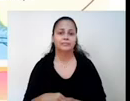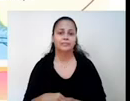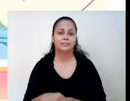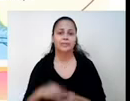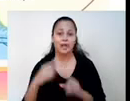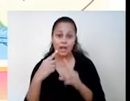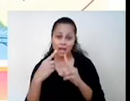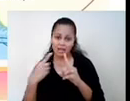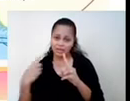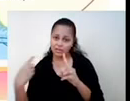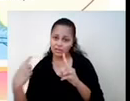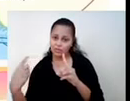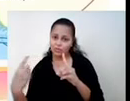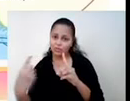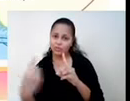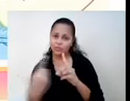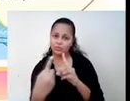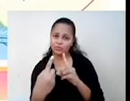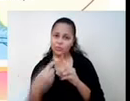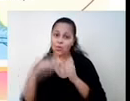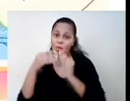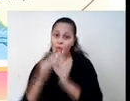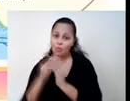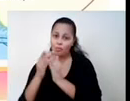era esse contorno que era feito.